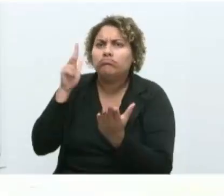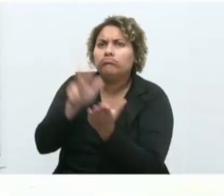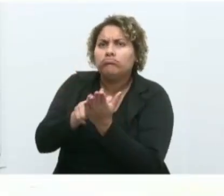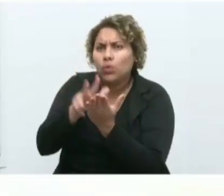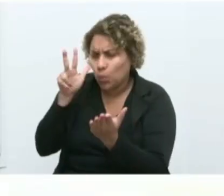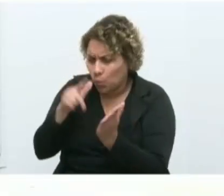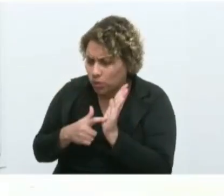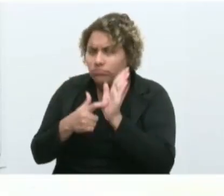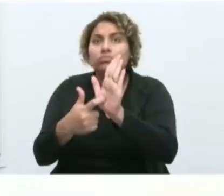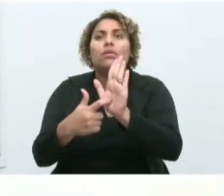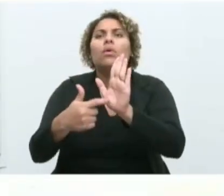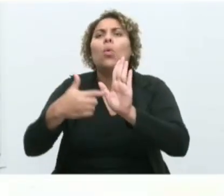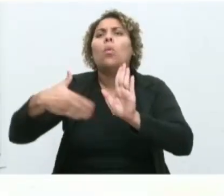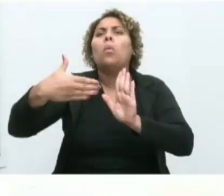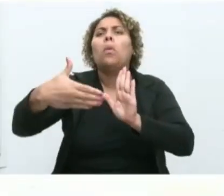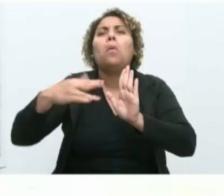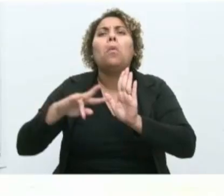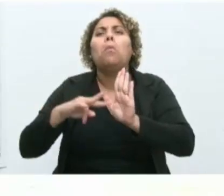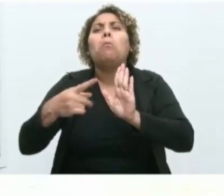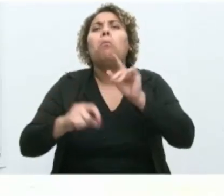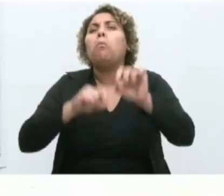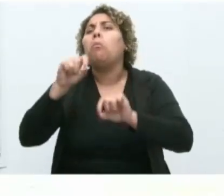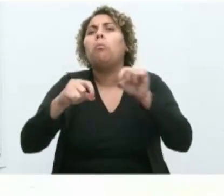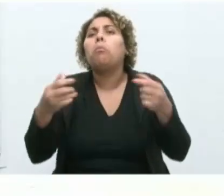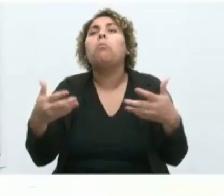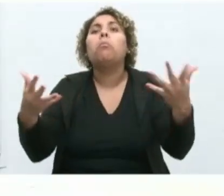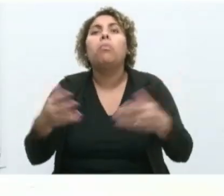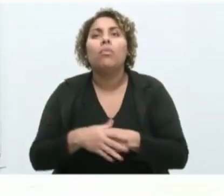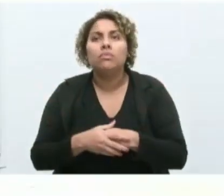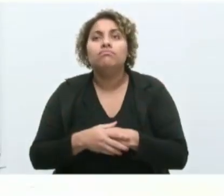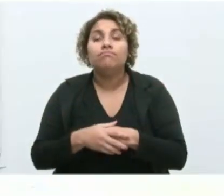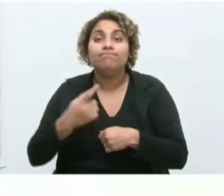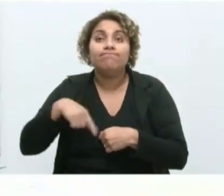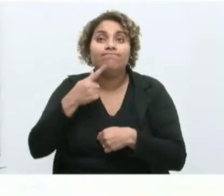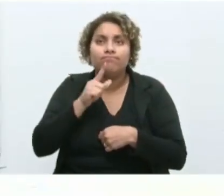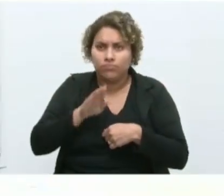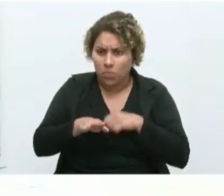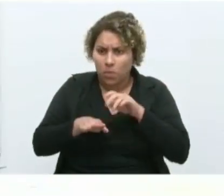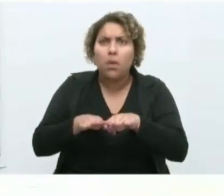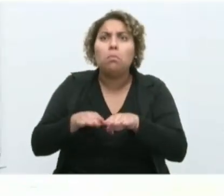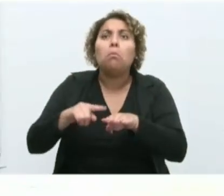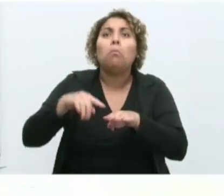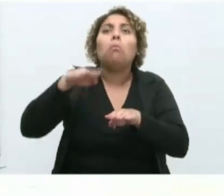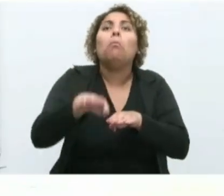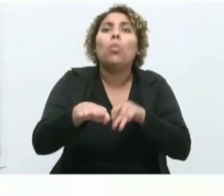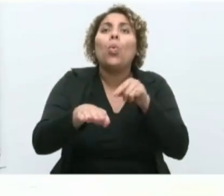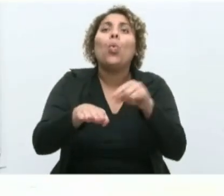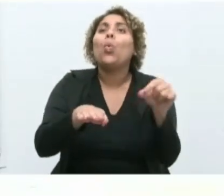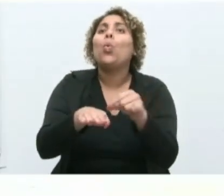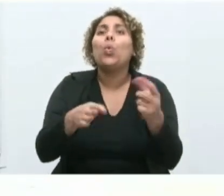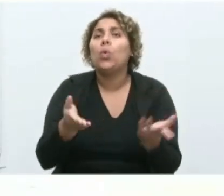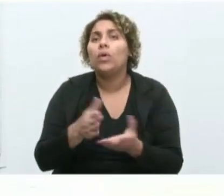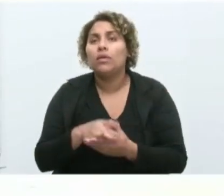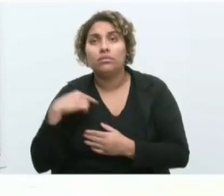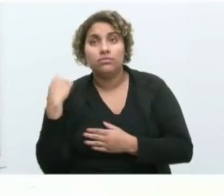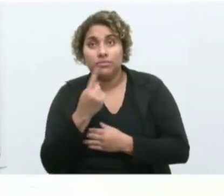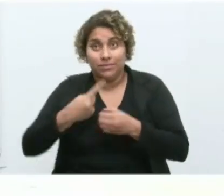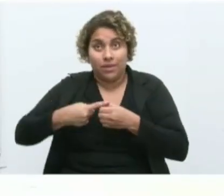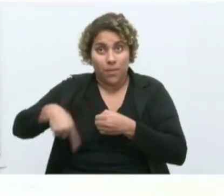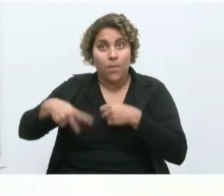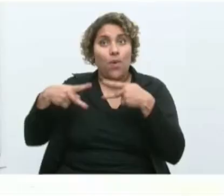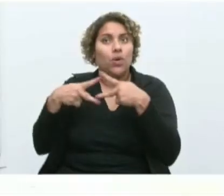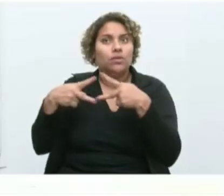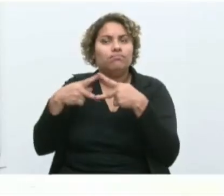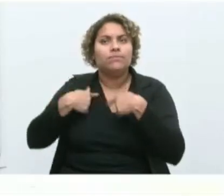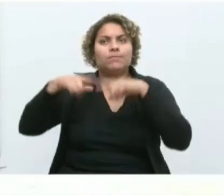temos um diagnóstico. Agora chegou a hora, tá. E qual é o próximo passo, né? O que a cidade tem que fazer para diminuir os